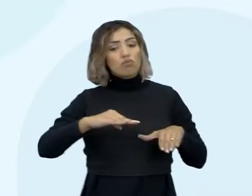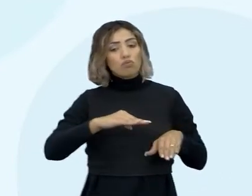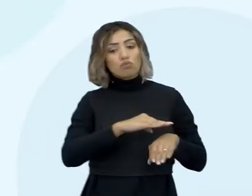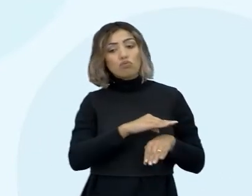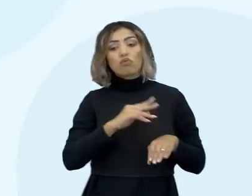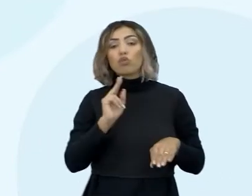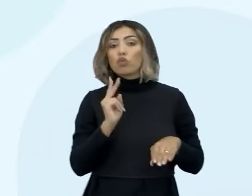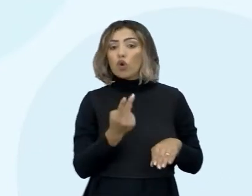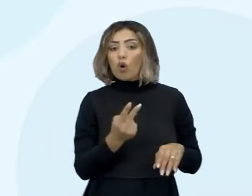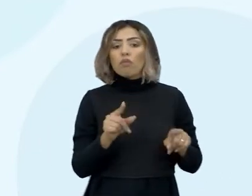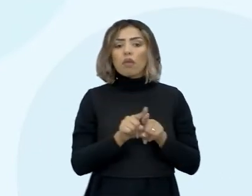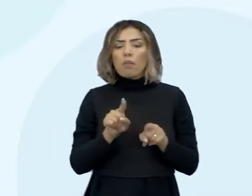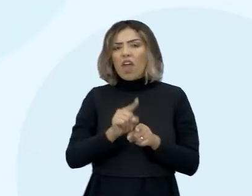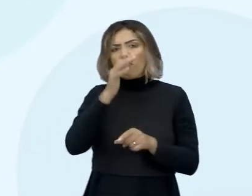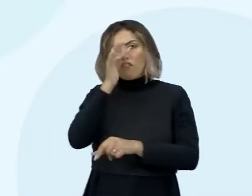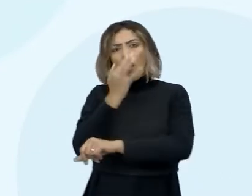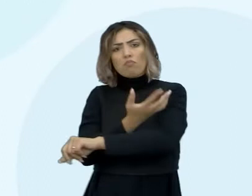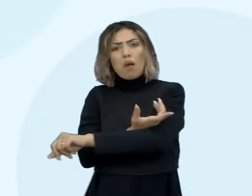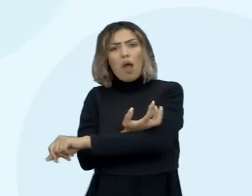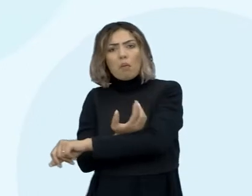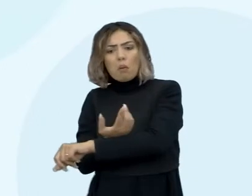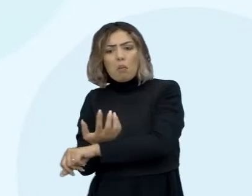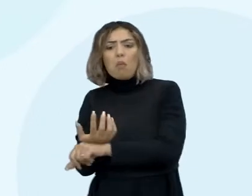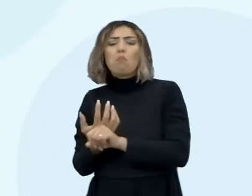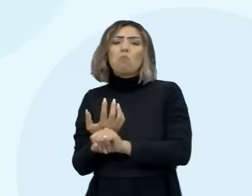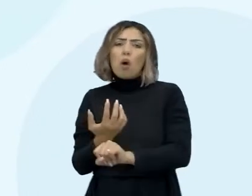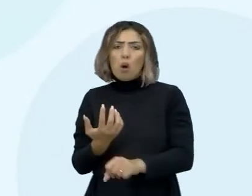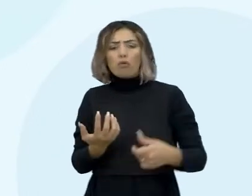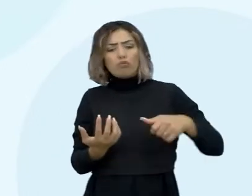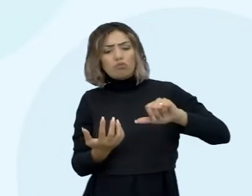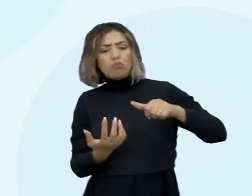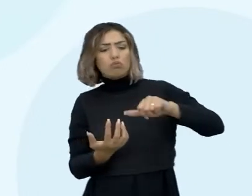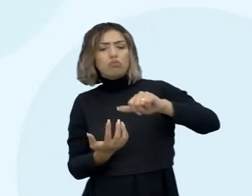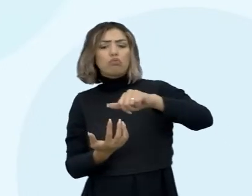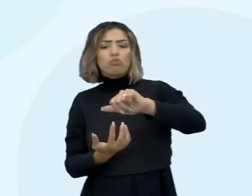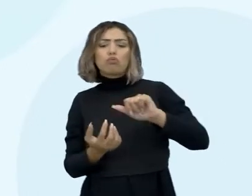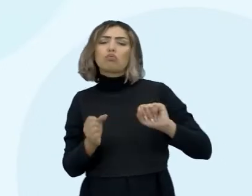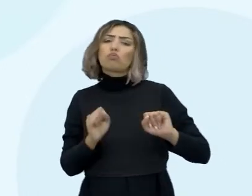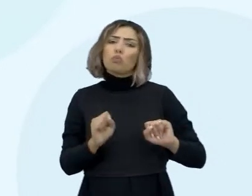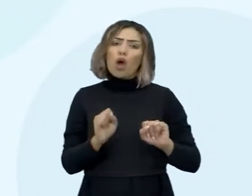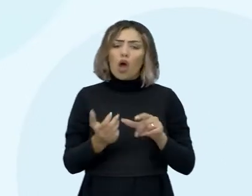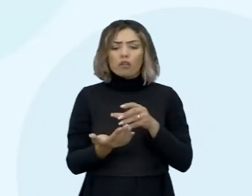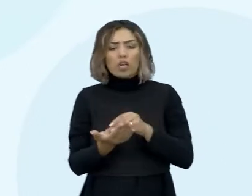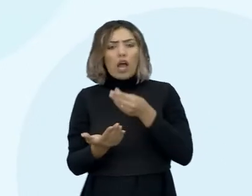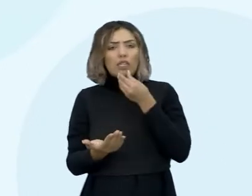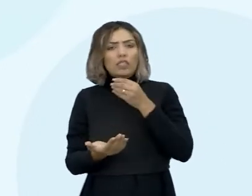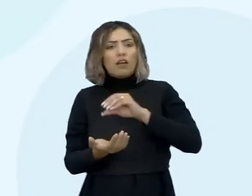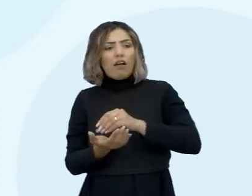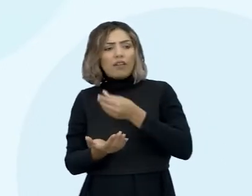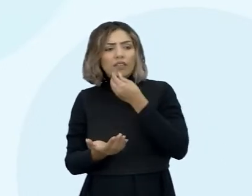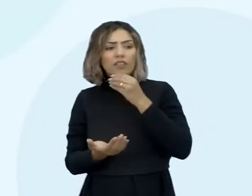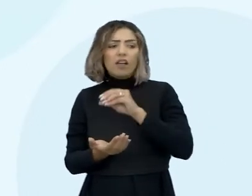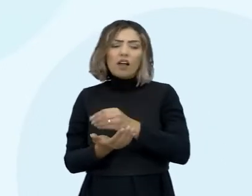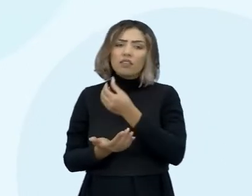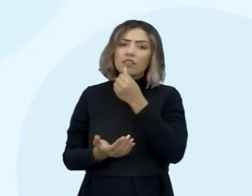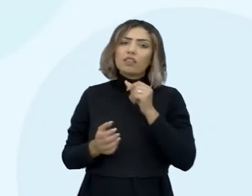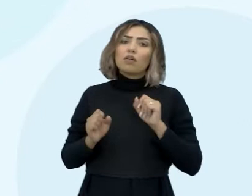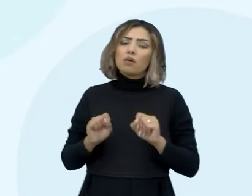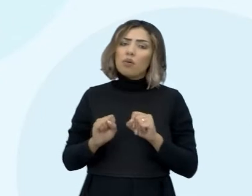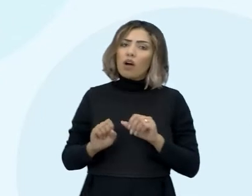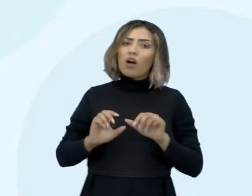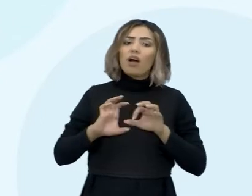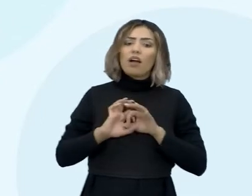espaço para horta para o pessoal poder plantar plantar sua comida, seus alimentos sem agrotóxicos, né?